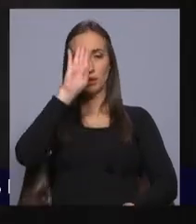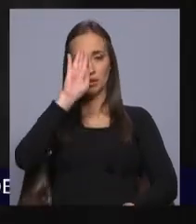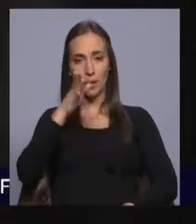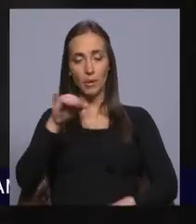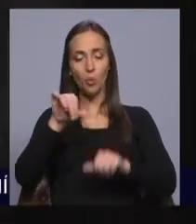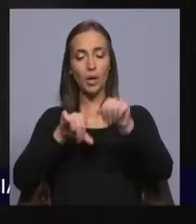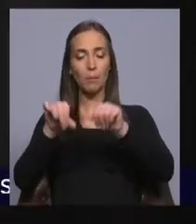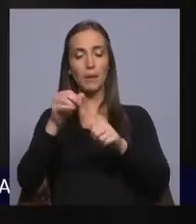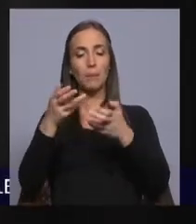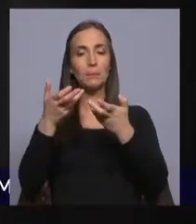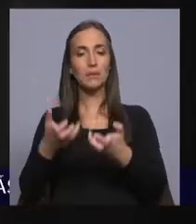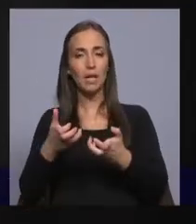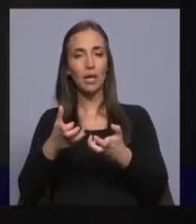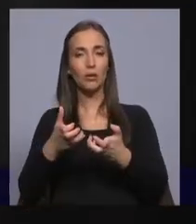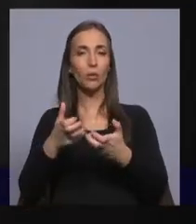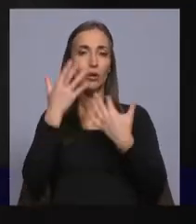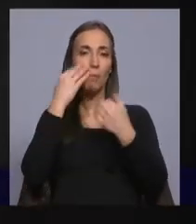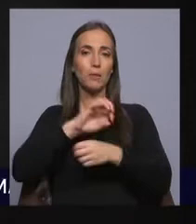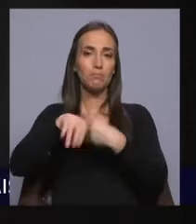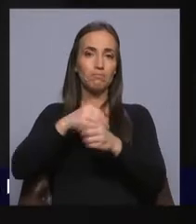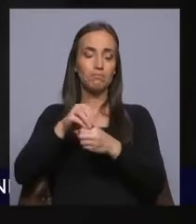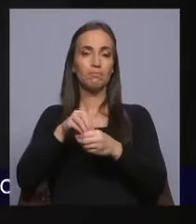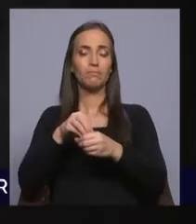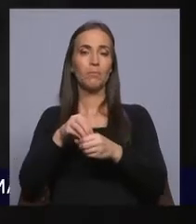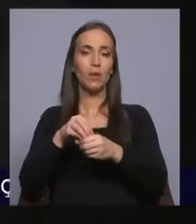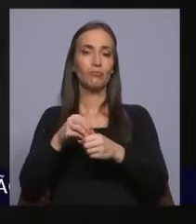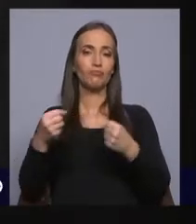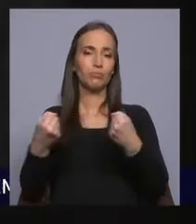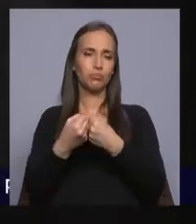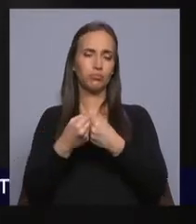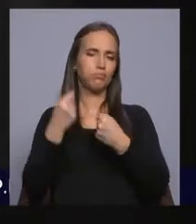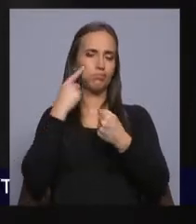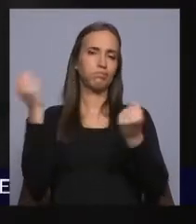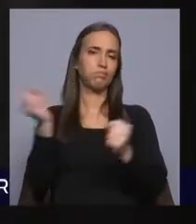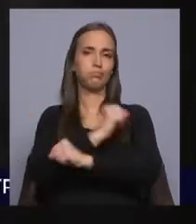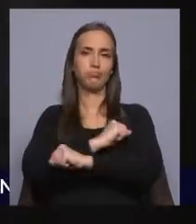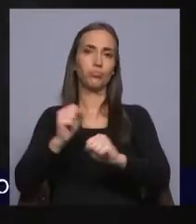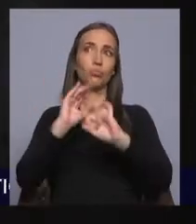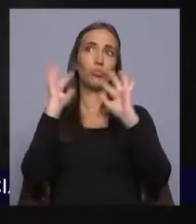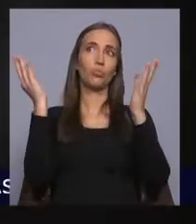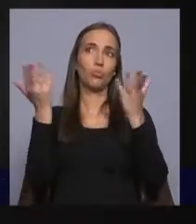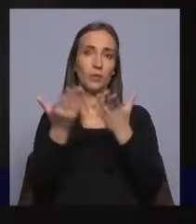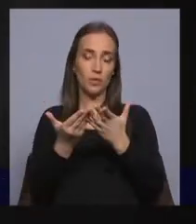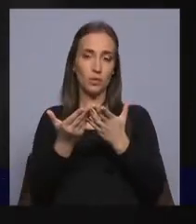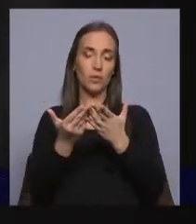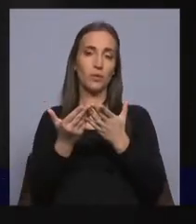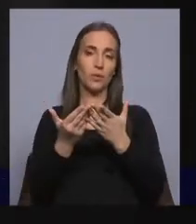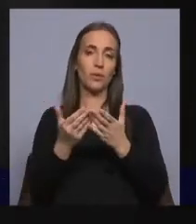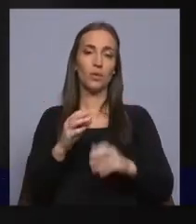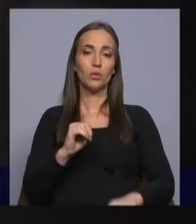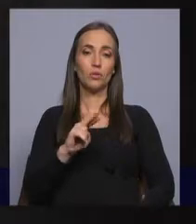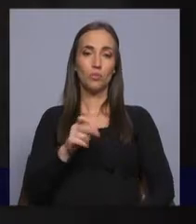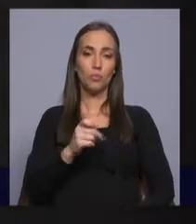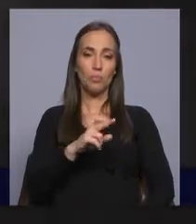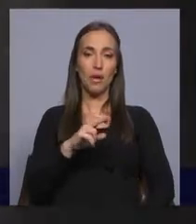são sintetizados geralmente em eventos colossais, explosivos do próprio universo. Seja em supernovas,